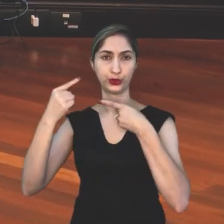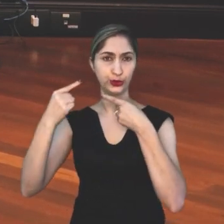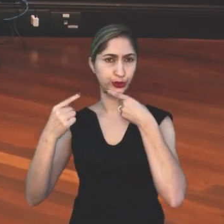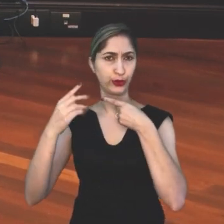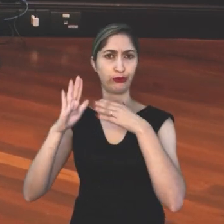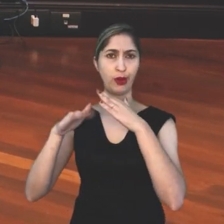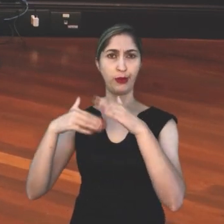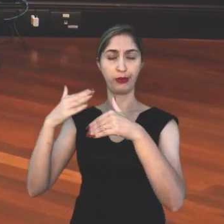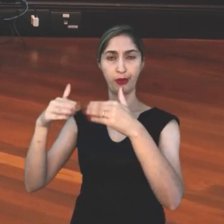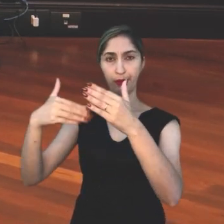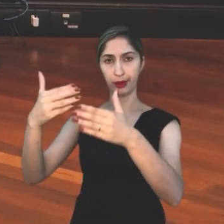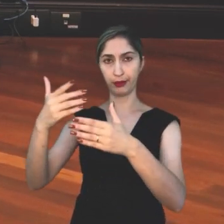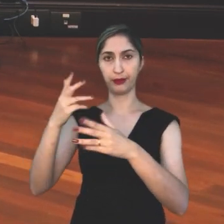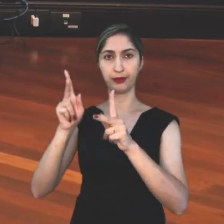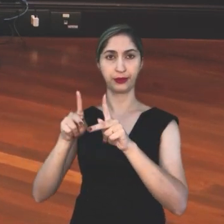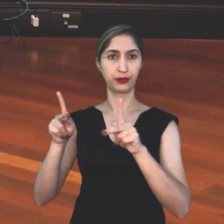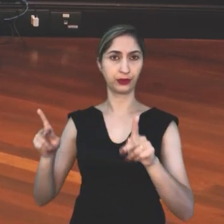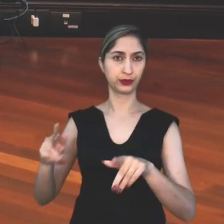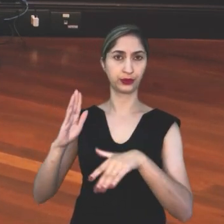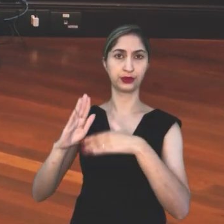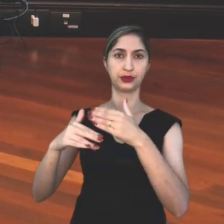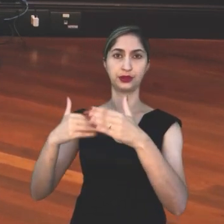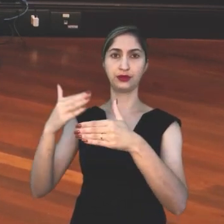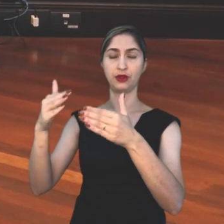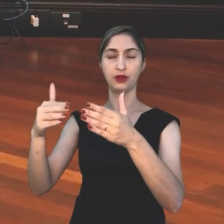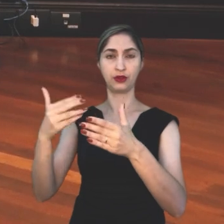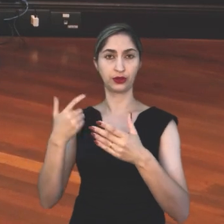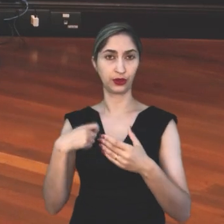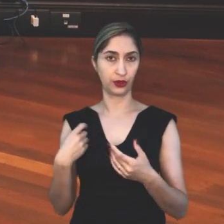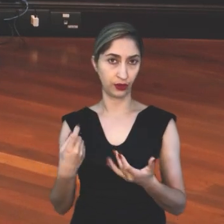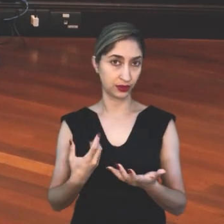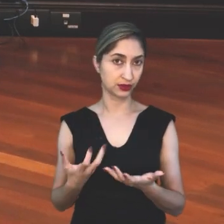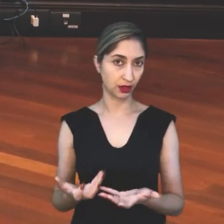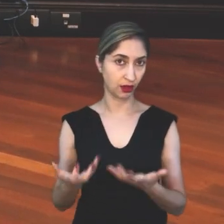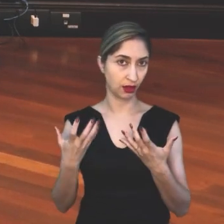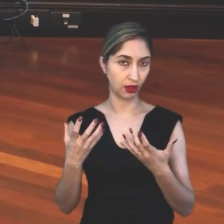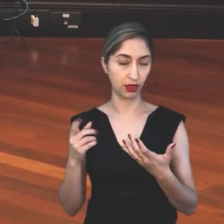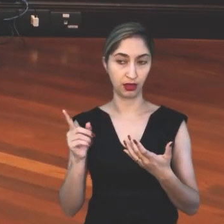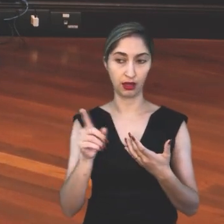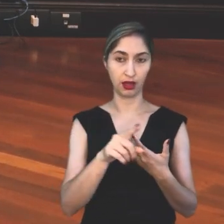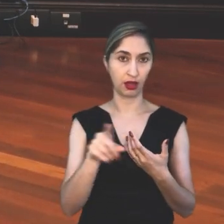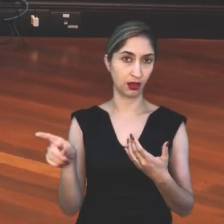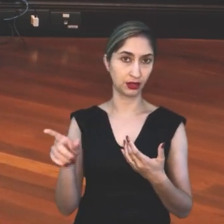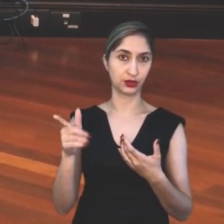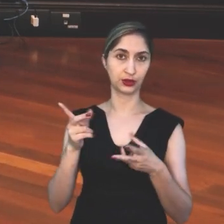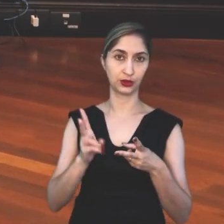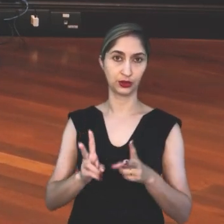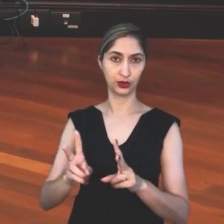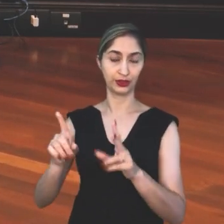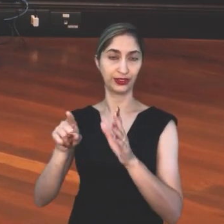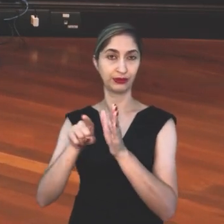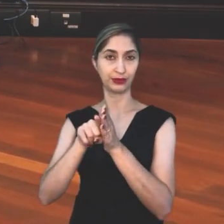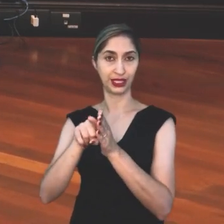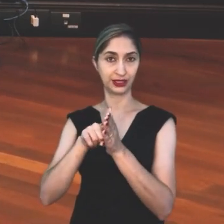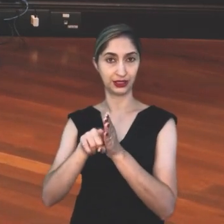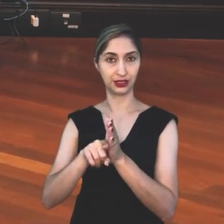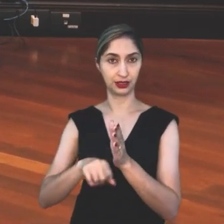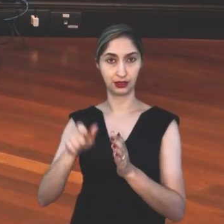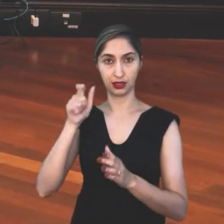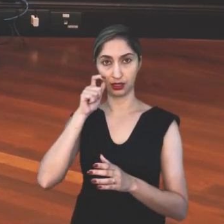as discussões elas cresçam, elas continuem, né, e que os professores desenvolvam e que ele aguce, né, o